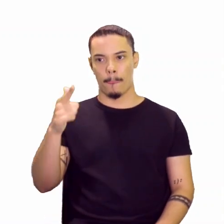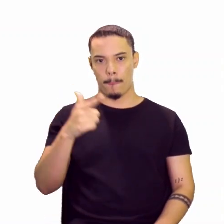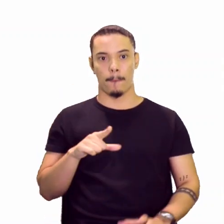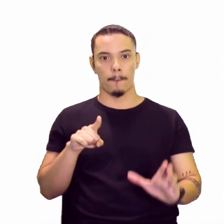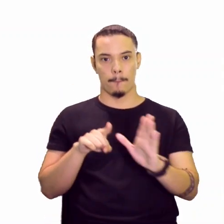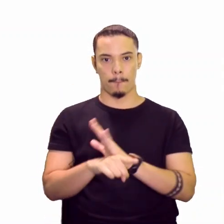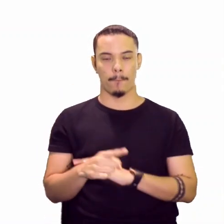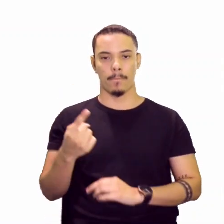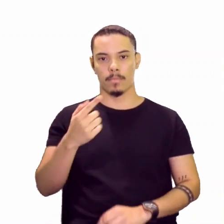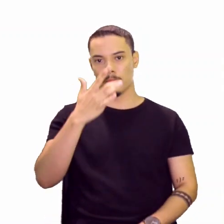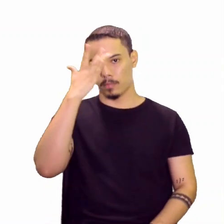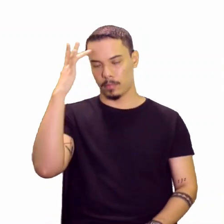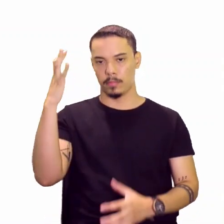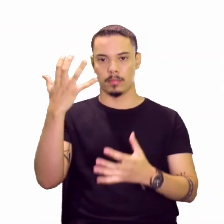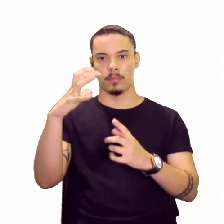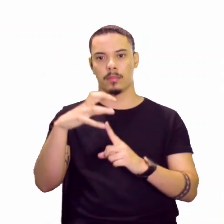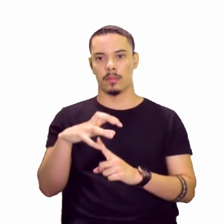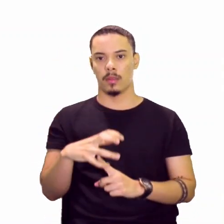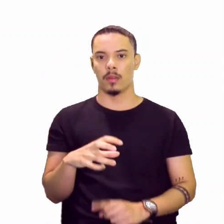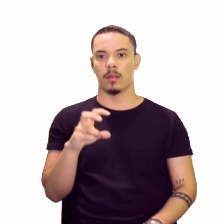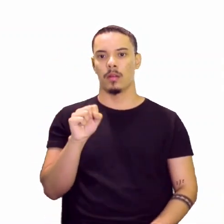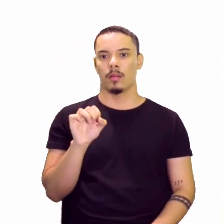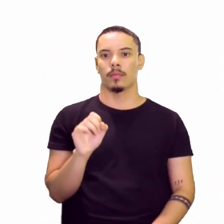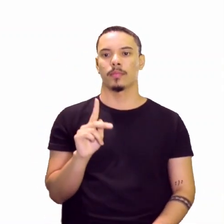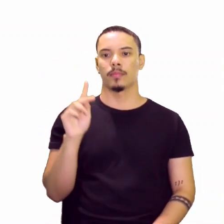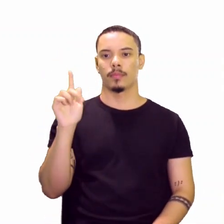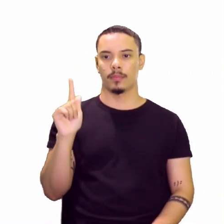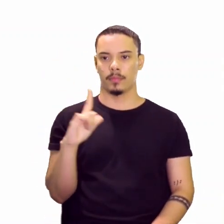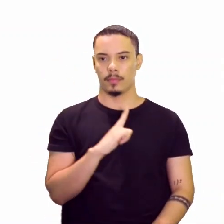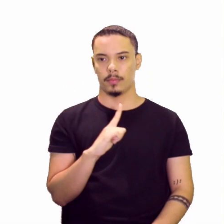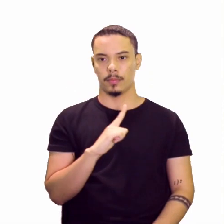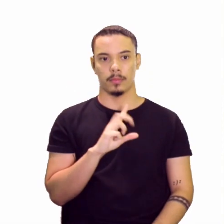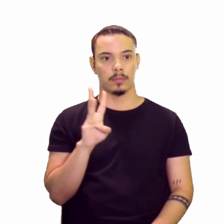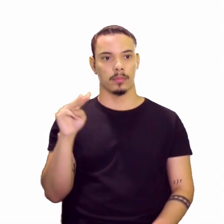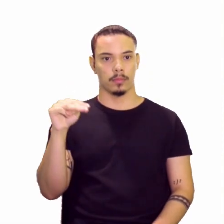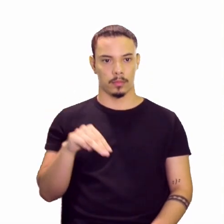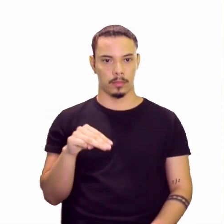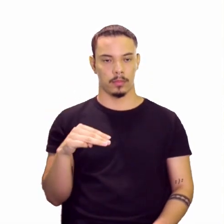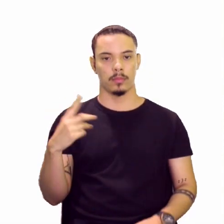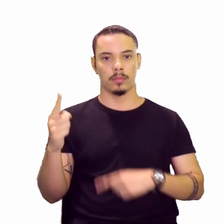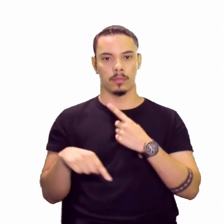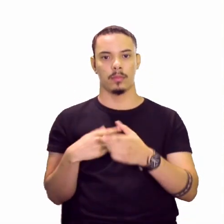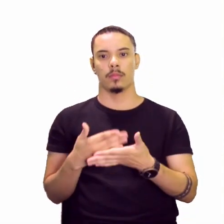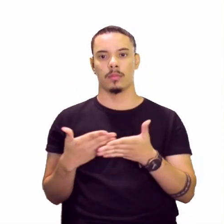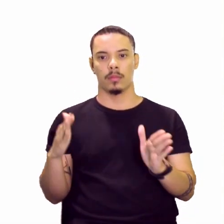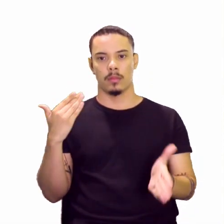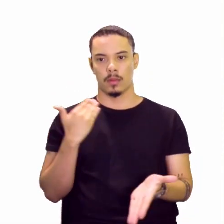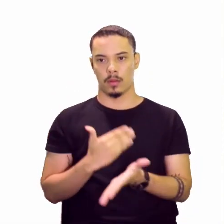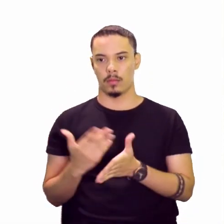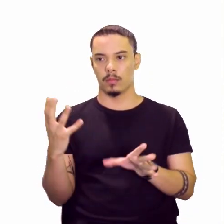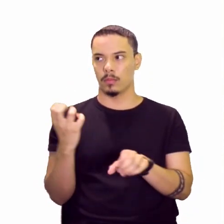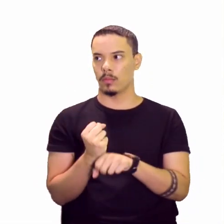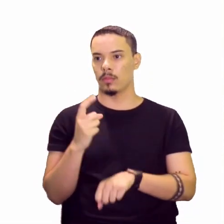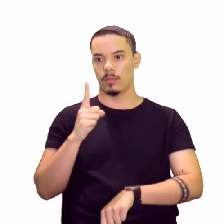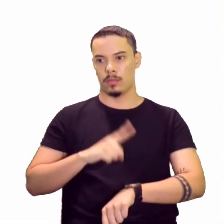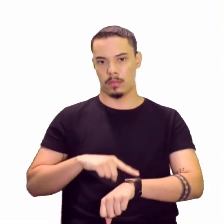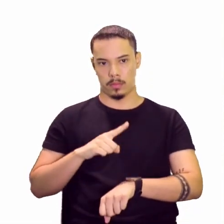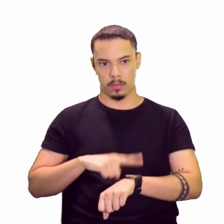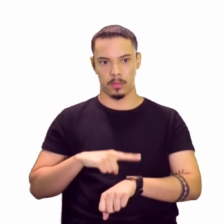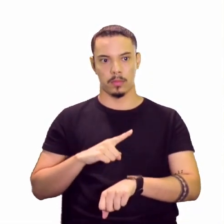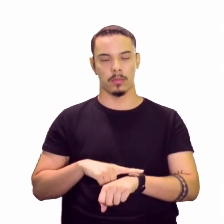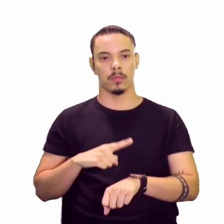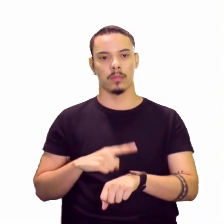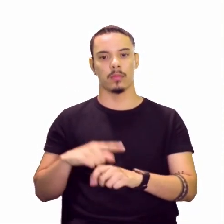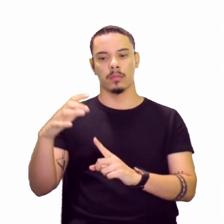Um paraquedista de 80 km em queda livre leva 3 minutos após a abertura, que é o início da contagem do tempo,